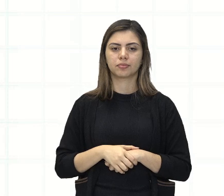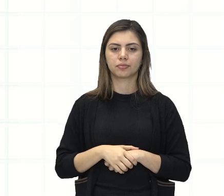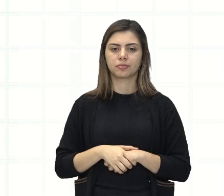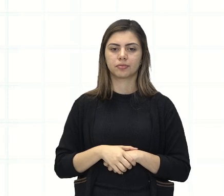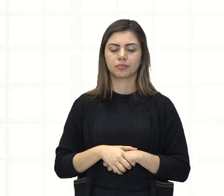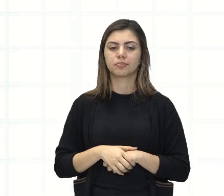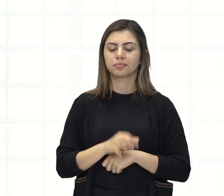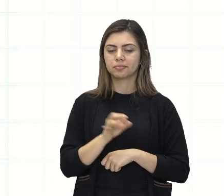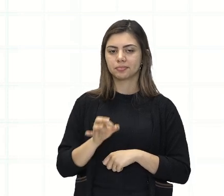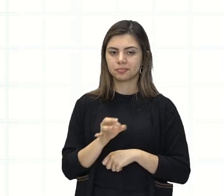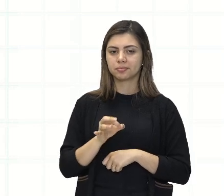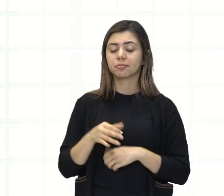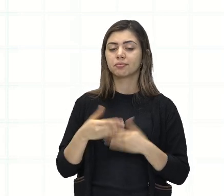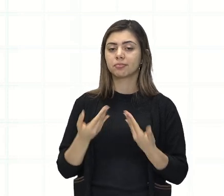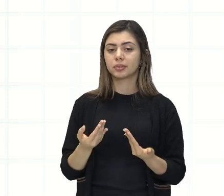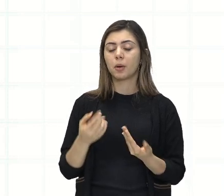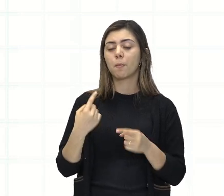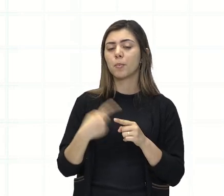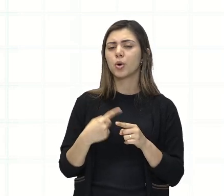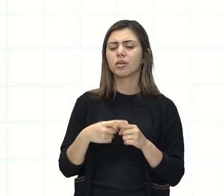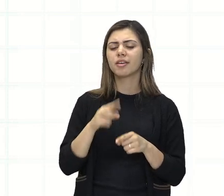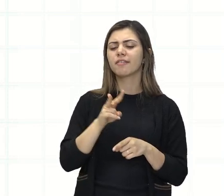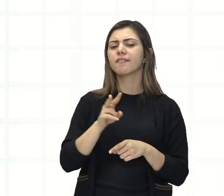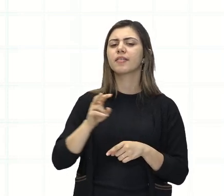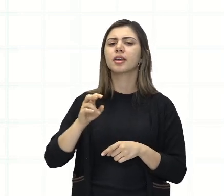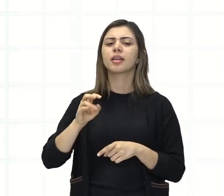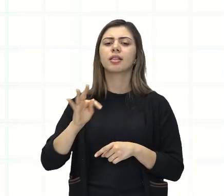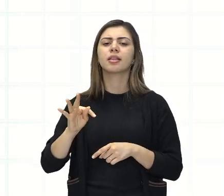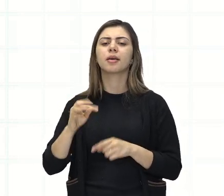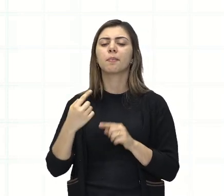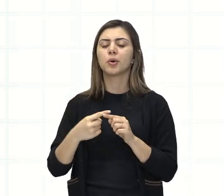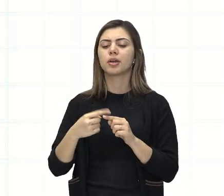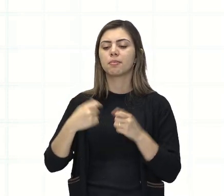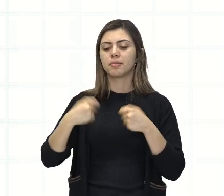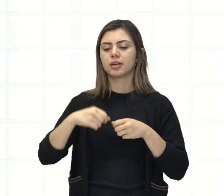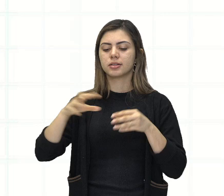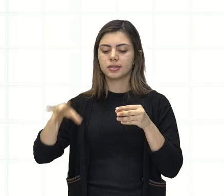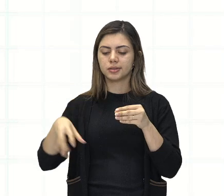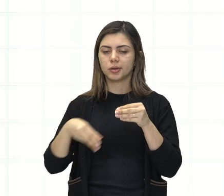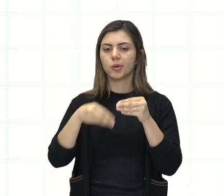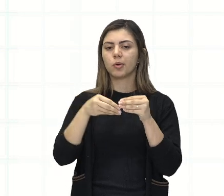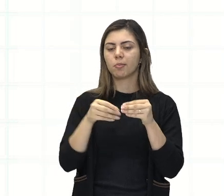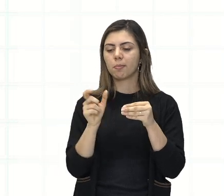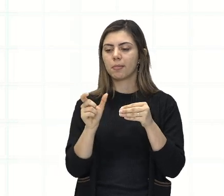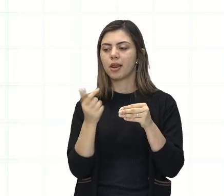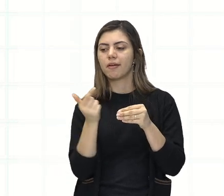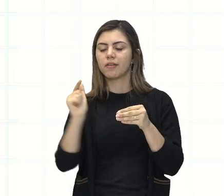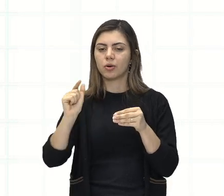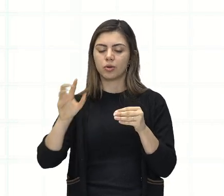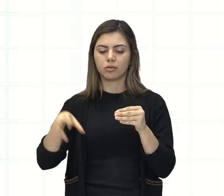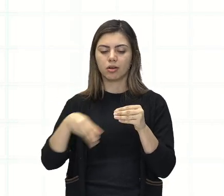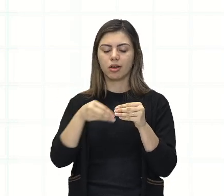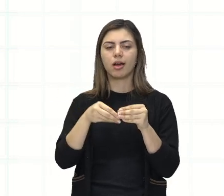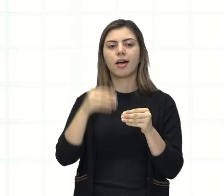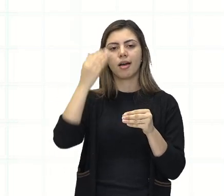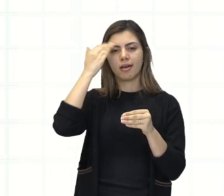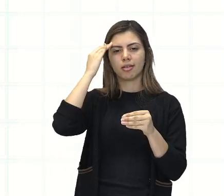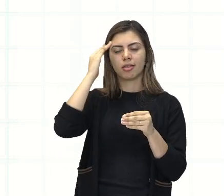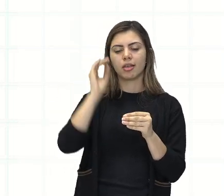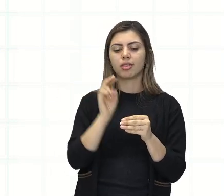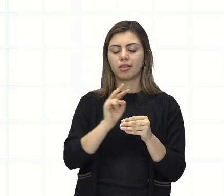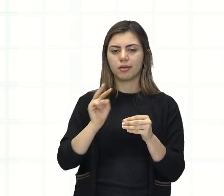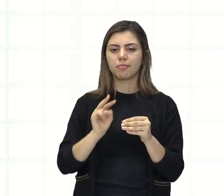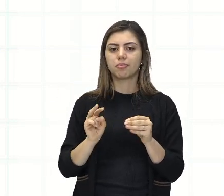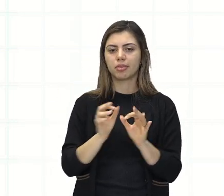transitivo, certinho? Porque ele precisa de uma outra palavra para completar o